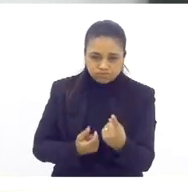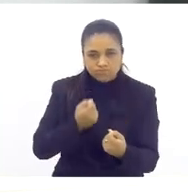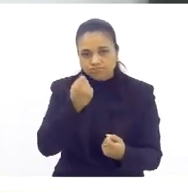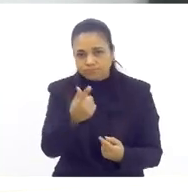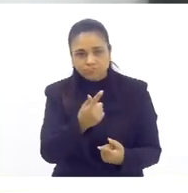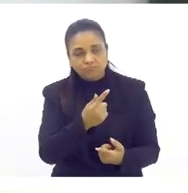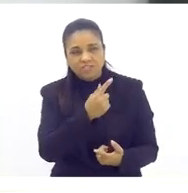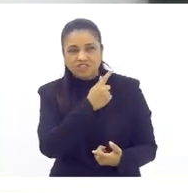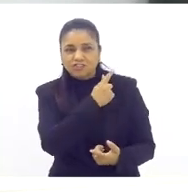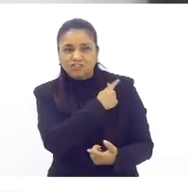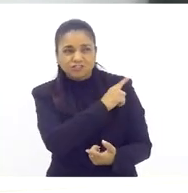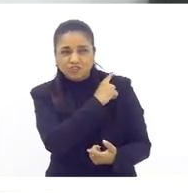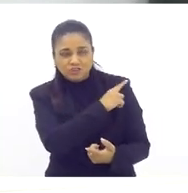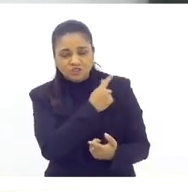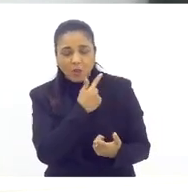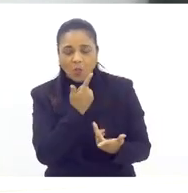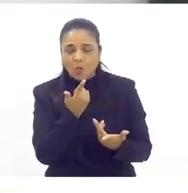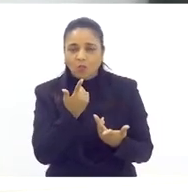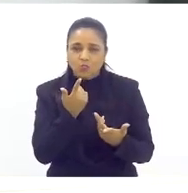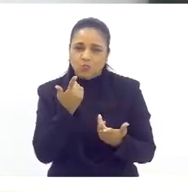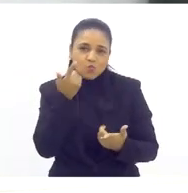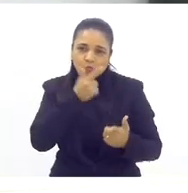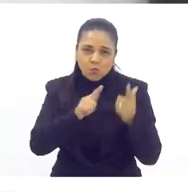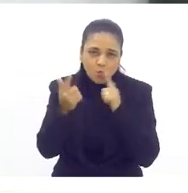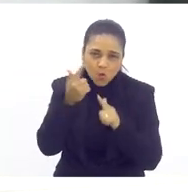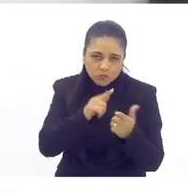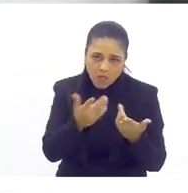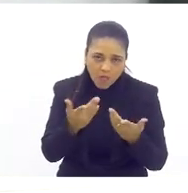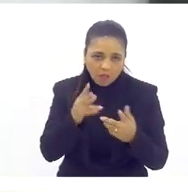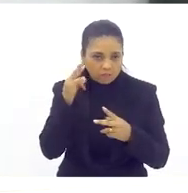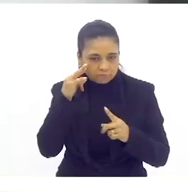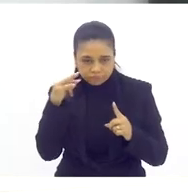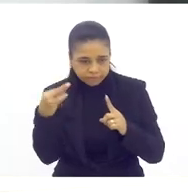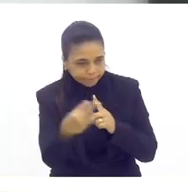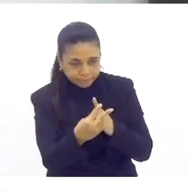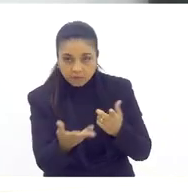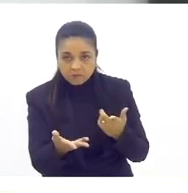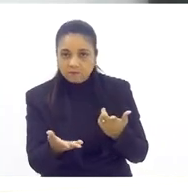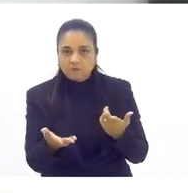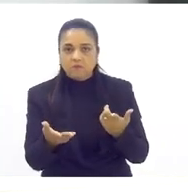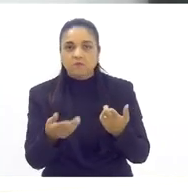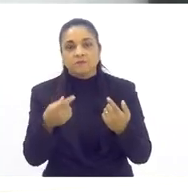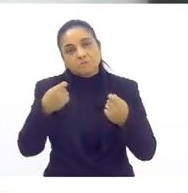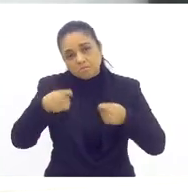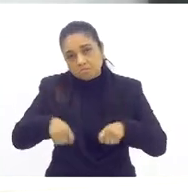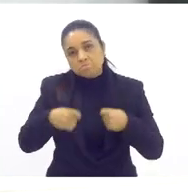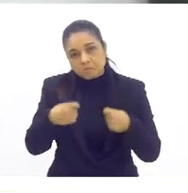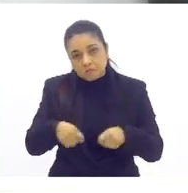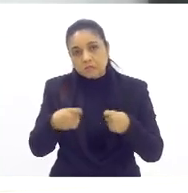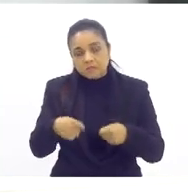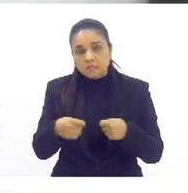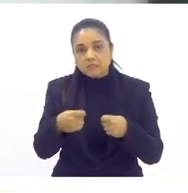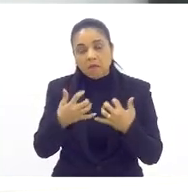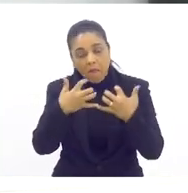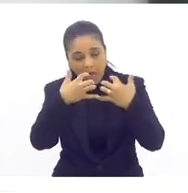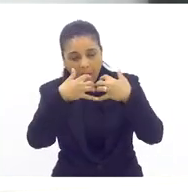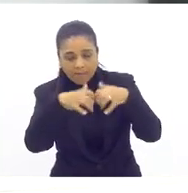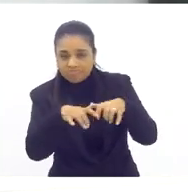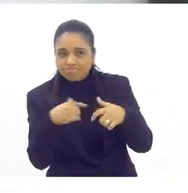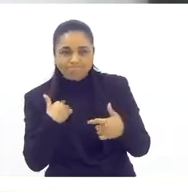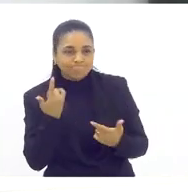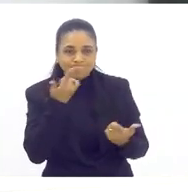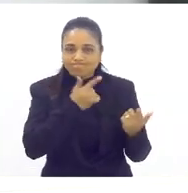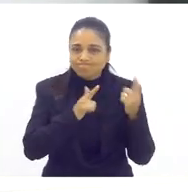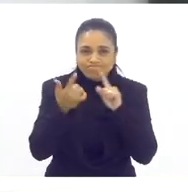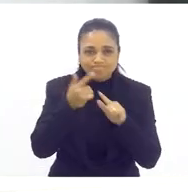gestão né de quem tá lá na ponta e às vezes a gente precisa né fazer alguma adequação e a gente não consegue